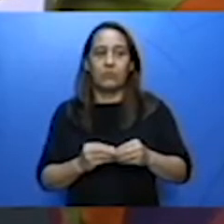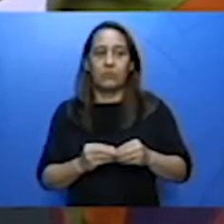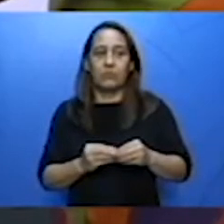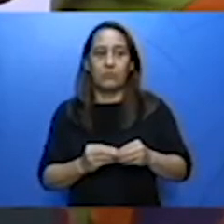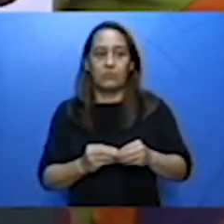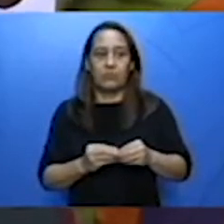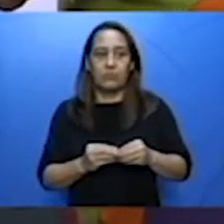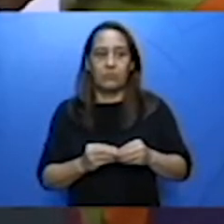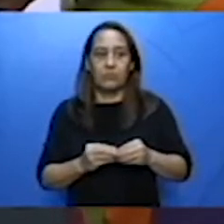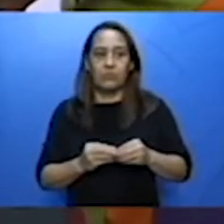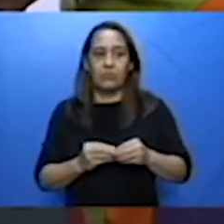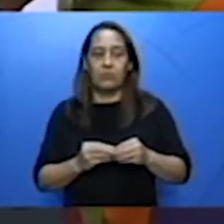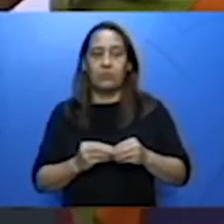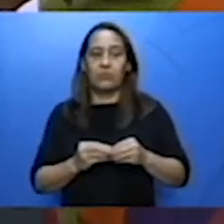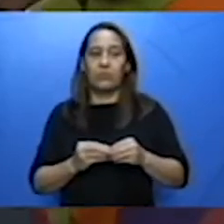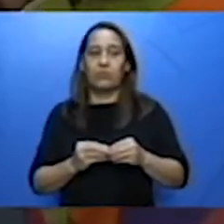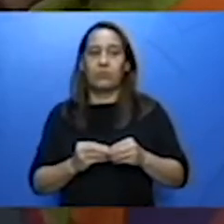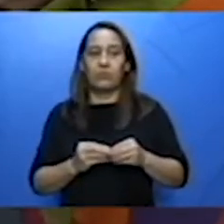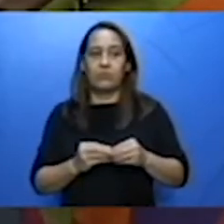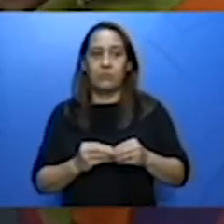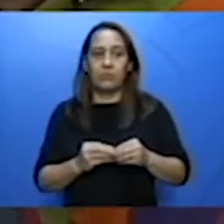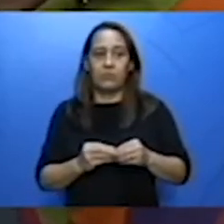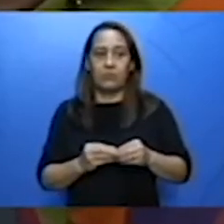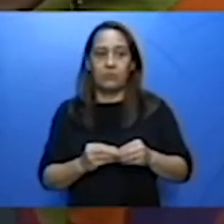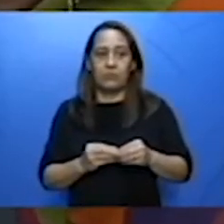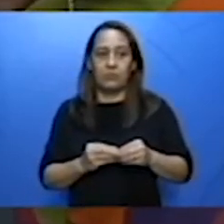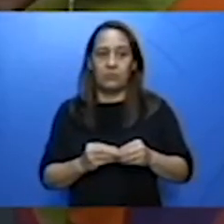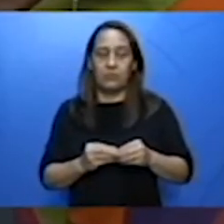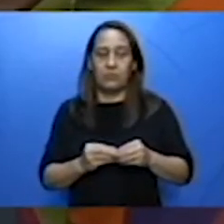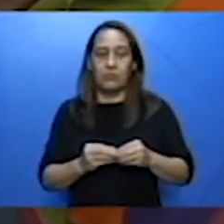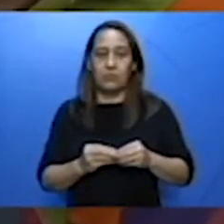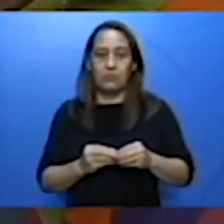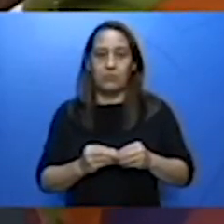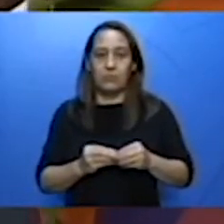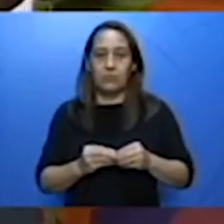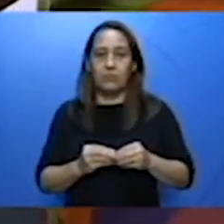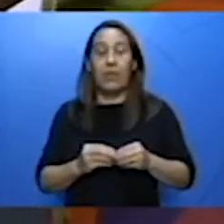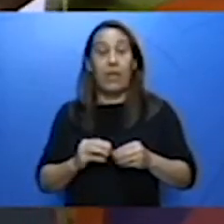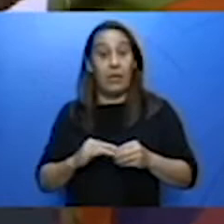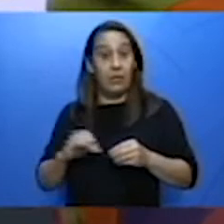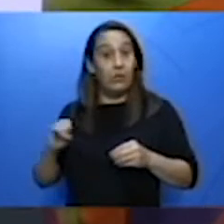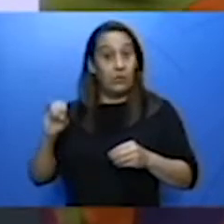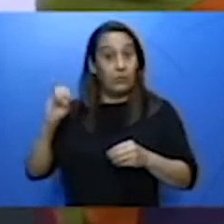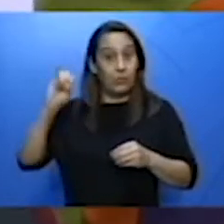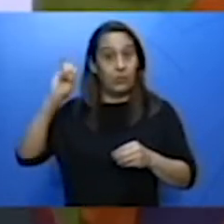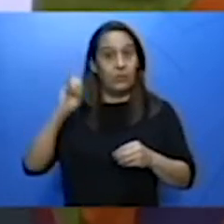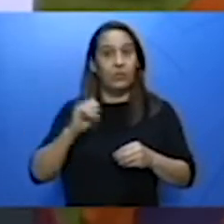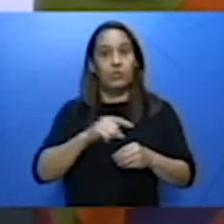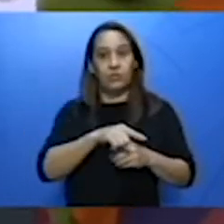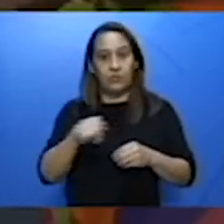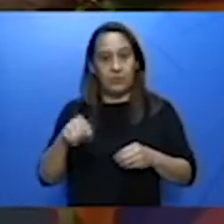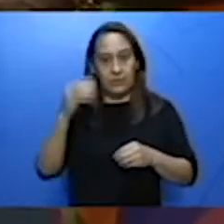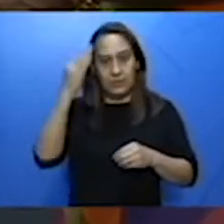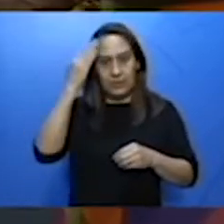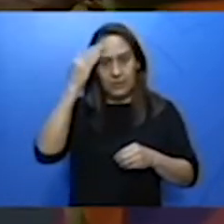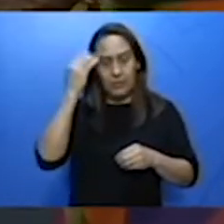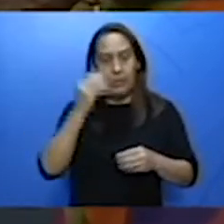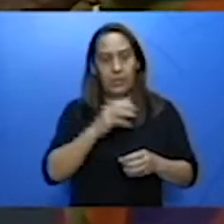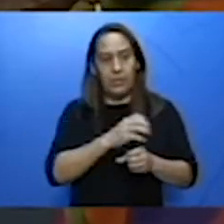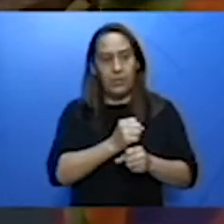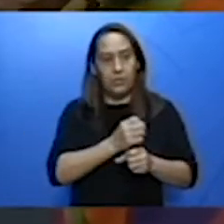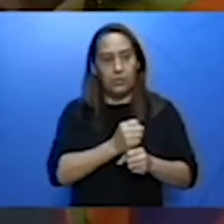olha, morando com as dezenas, tá? Isso aqui é muito importante. E agora eu somo essas